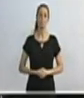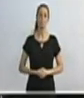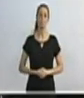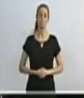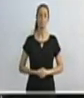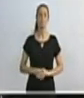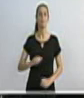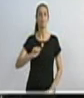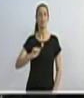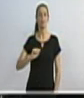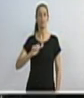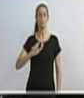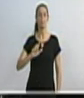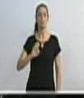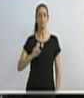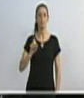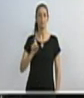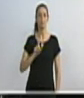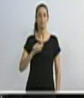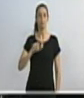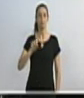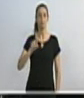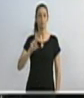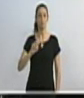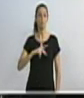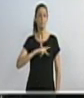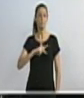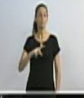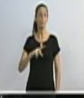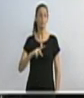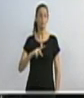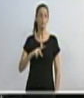Senhor Alexandre Baumgartz, presidente da FAEMA.